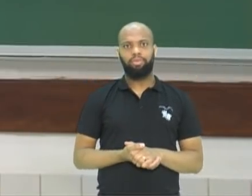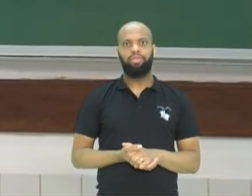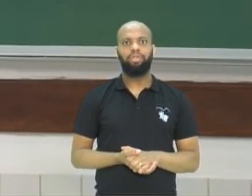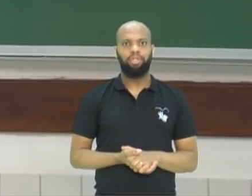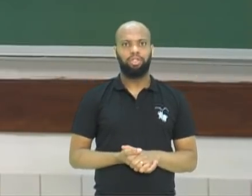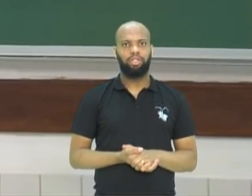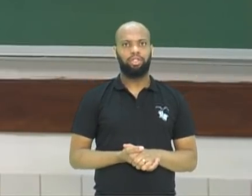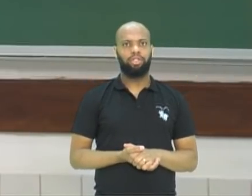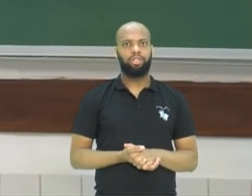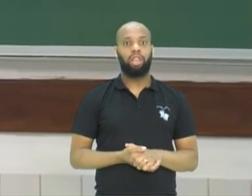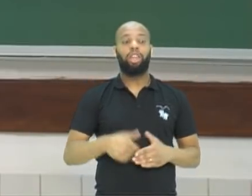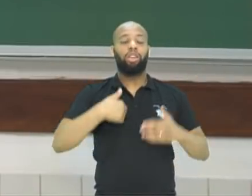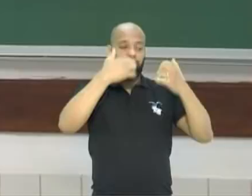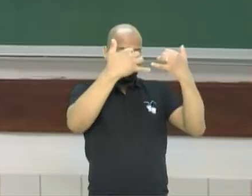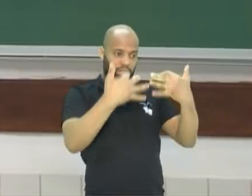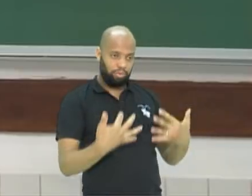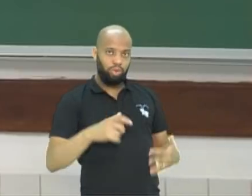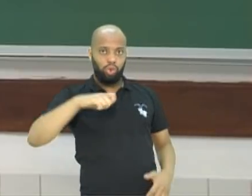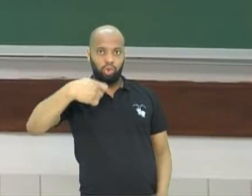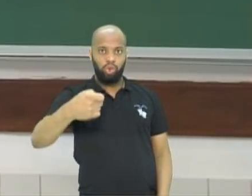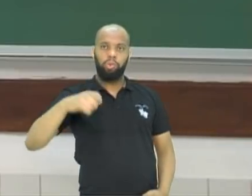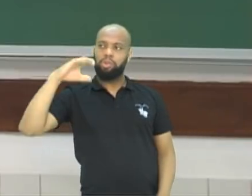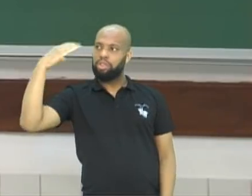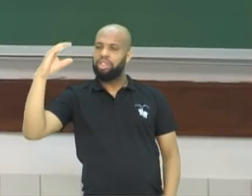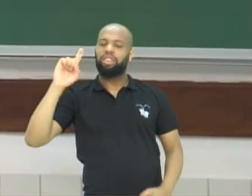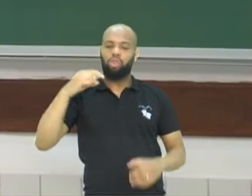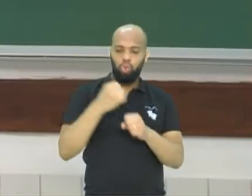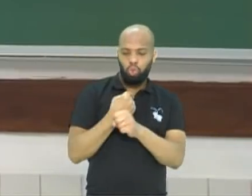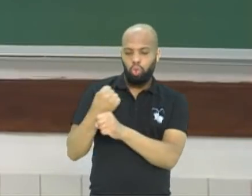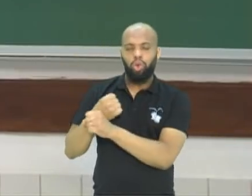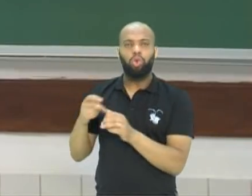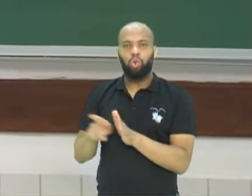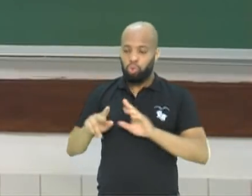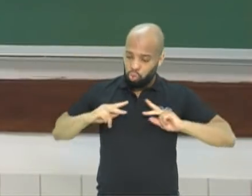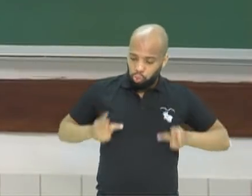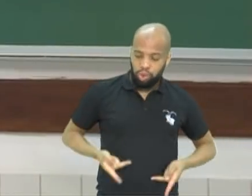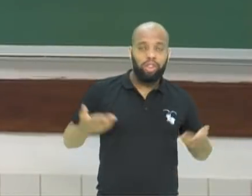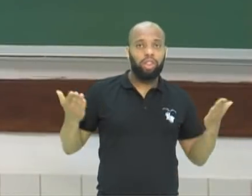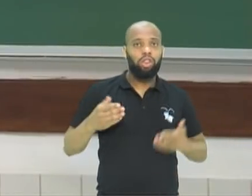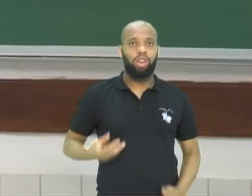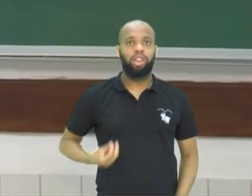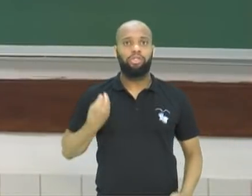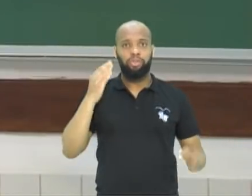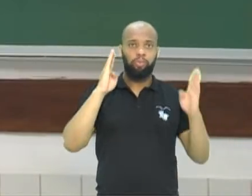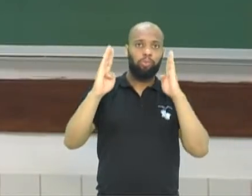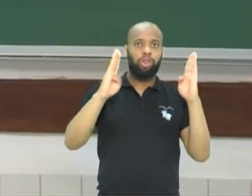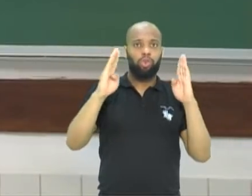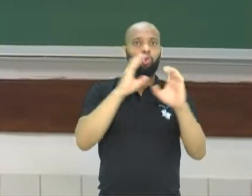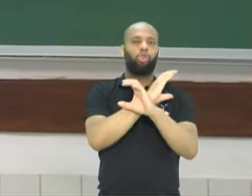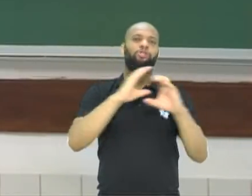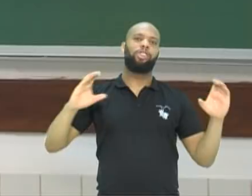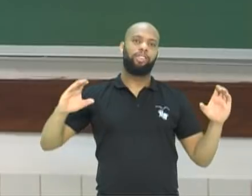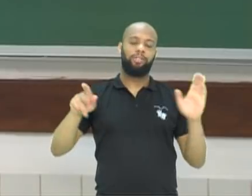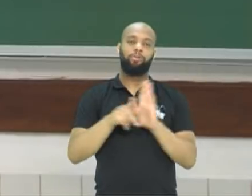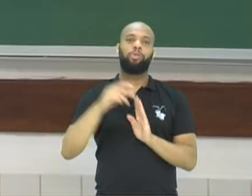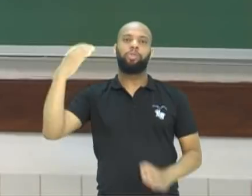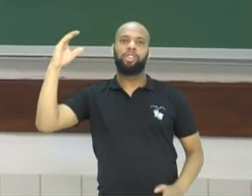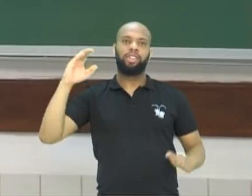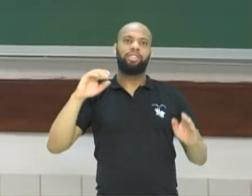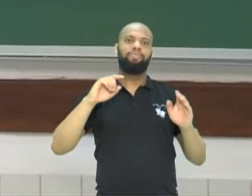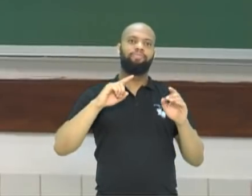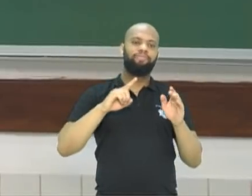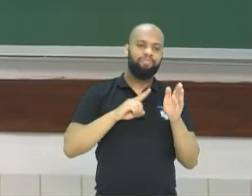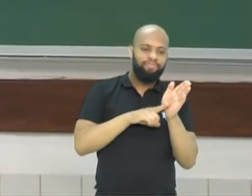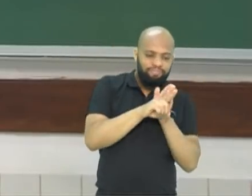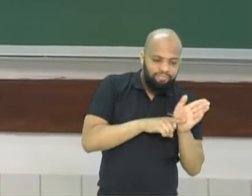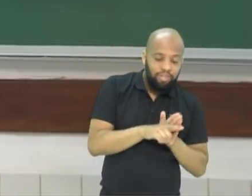sobre ciência como construção humana porque nós estamos vivendo um período em que a gente tem confiado muito que a ciência vai encontrar